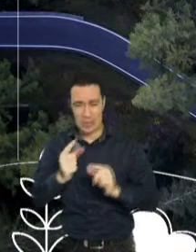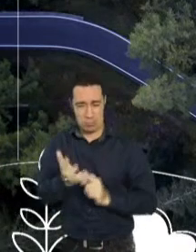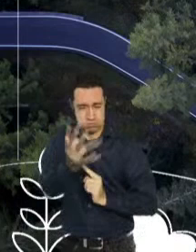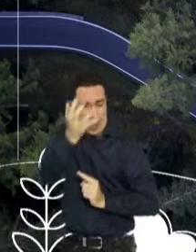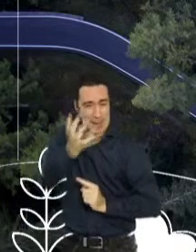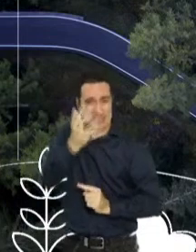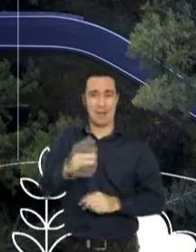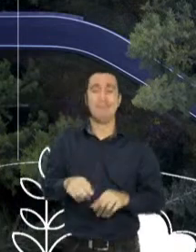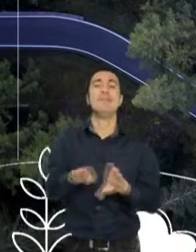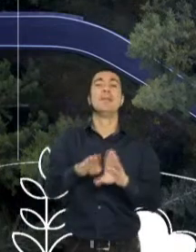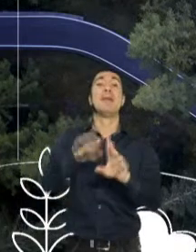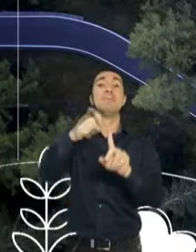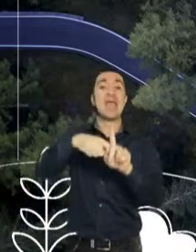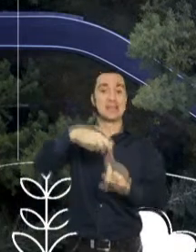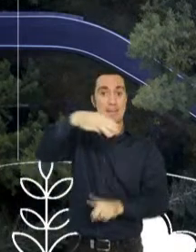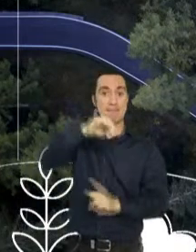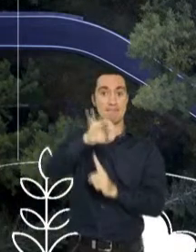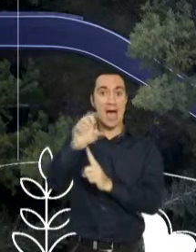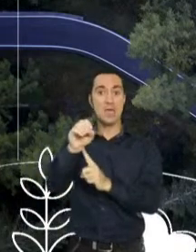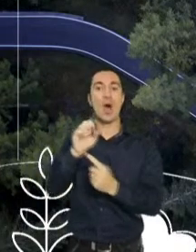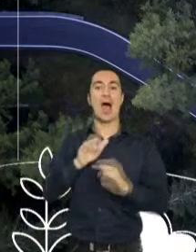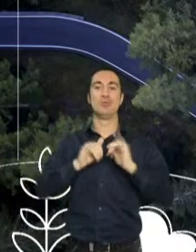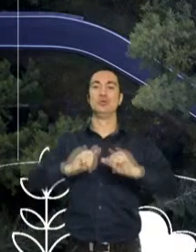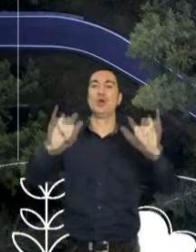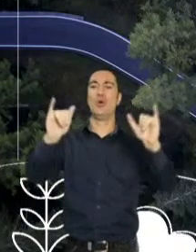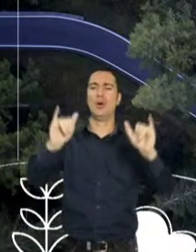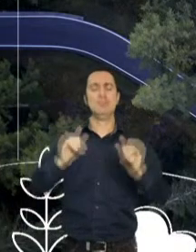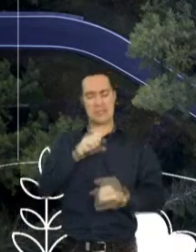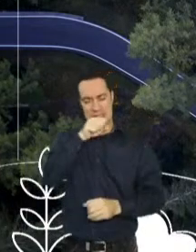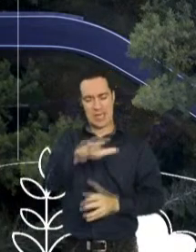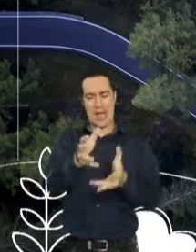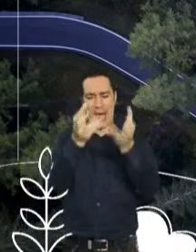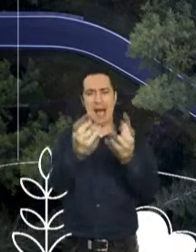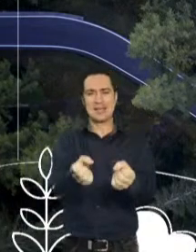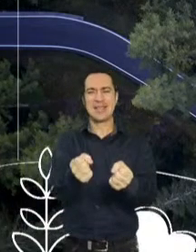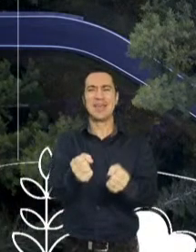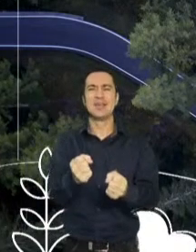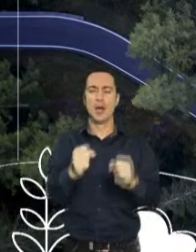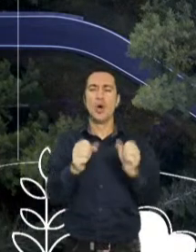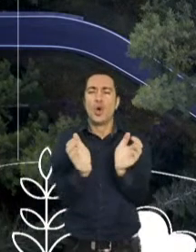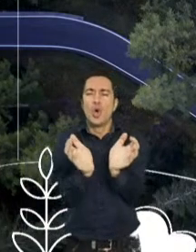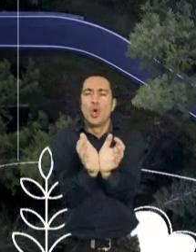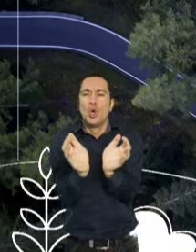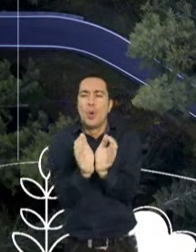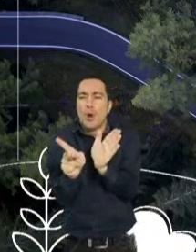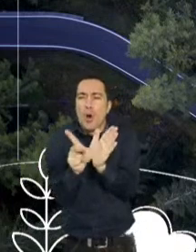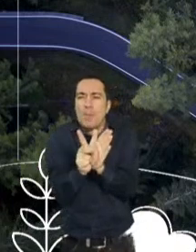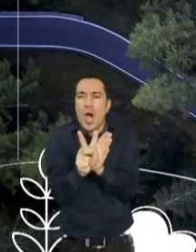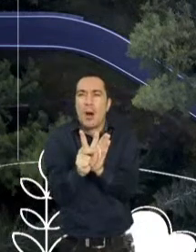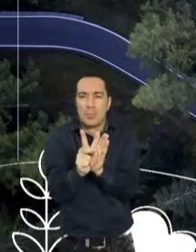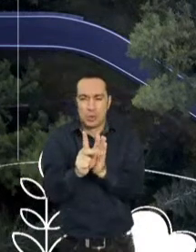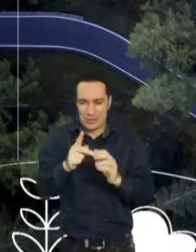maio, nós também anunciamos a nossa adesão ao Science Based Targets Initiative,